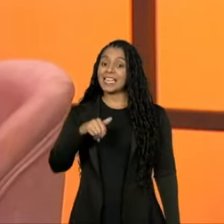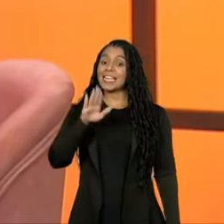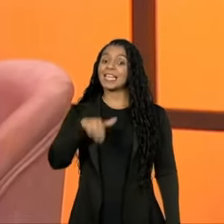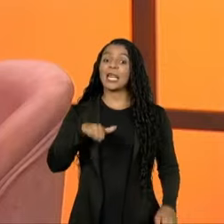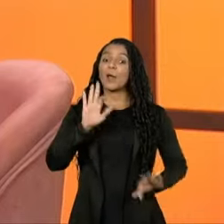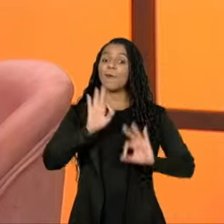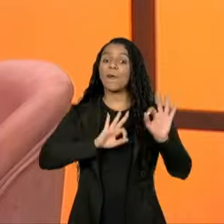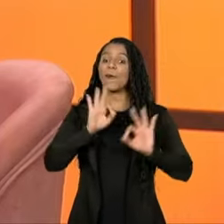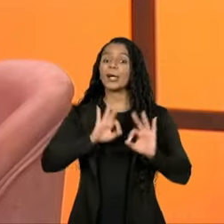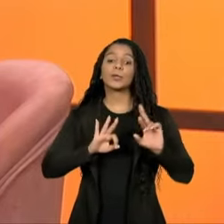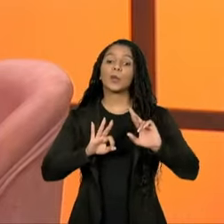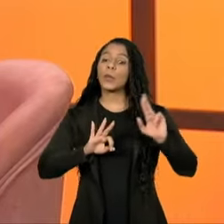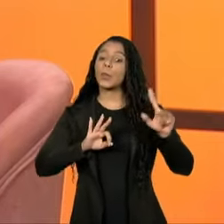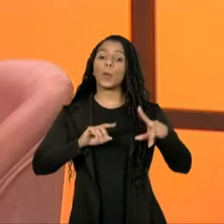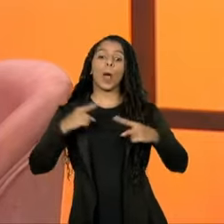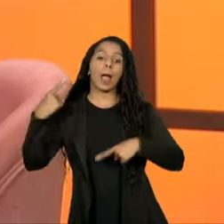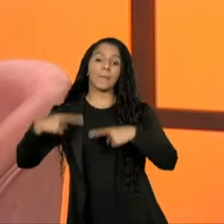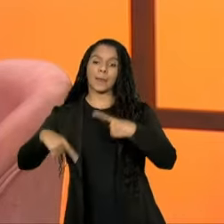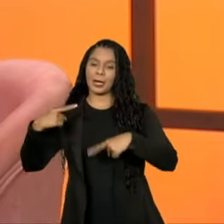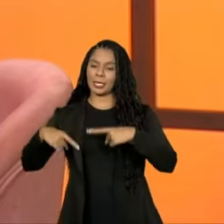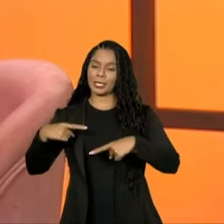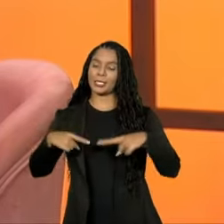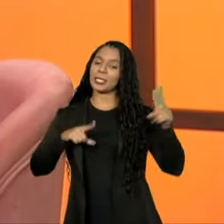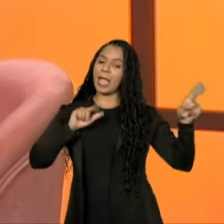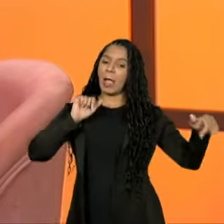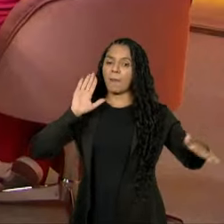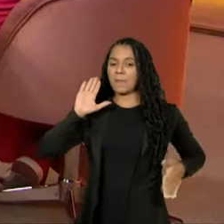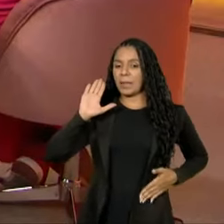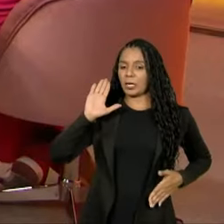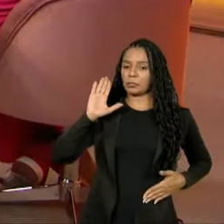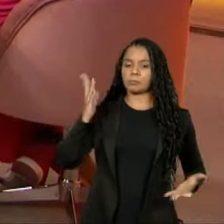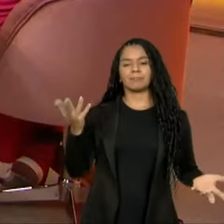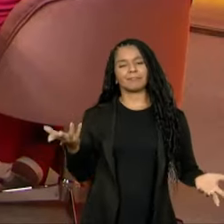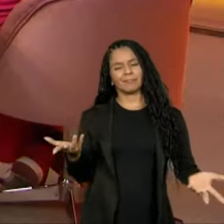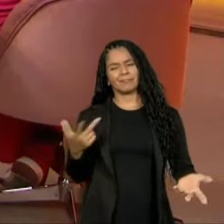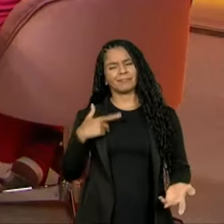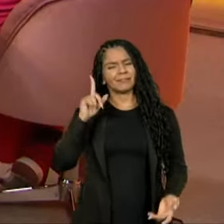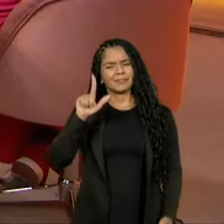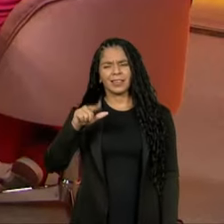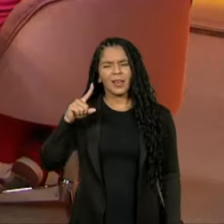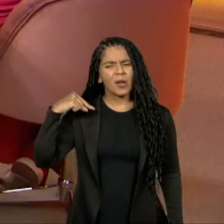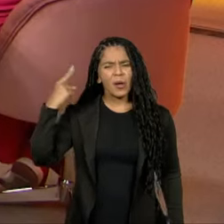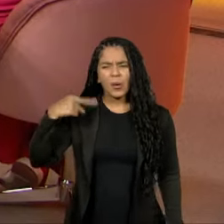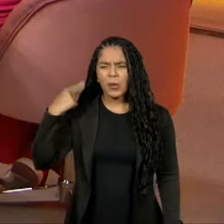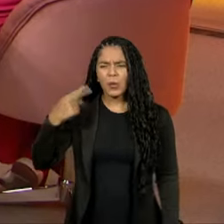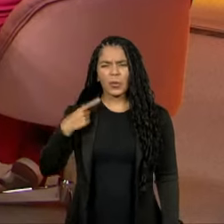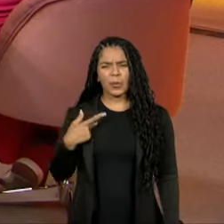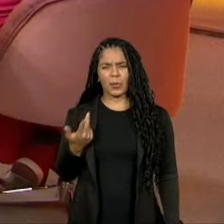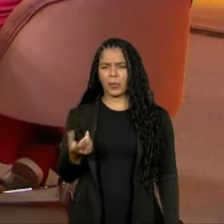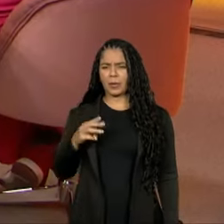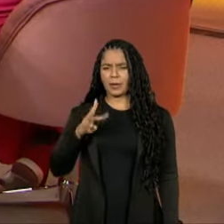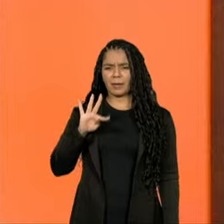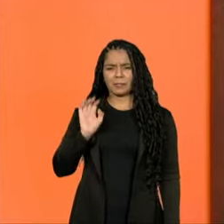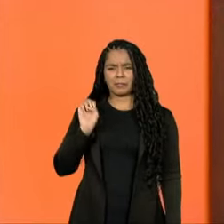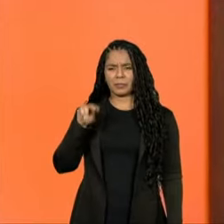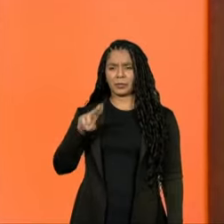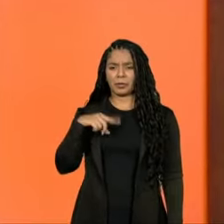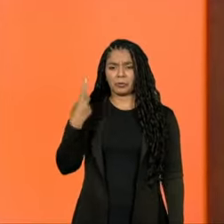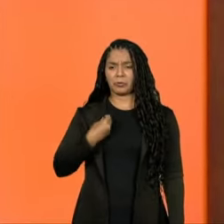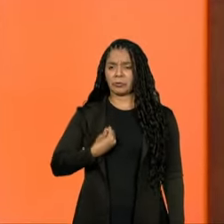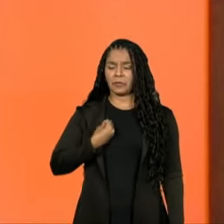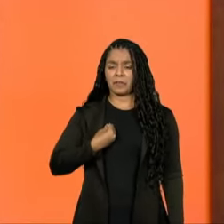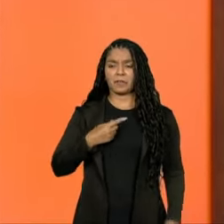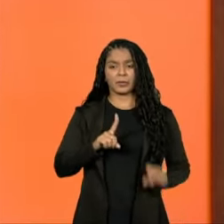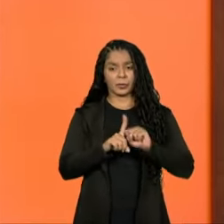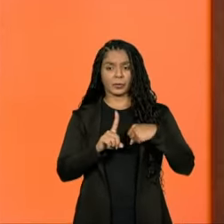organizou não vem da política, vem da bandidagem. Isso é uma loucura, Milton. É. A gente está vivendo uma sociedade... Primeiro que uma parte